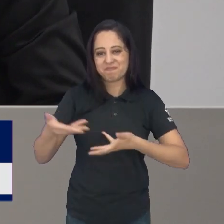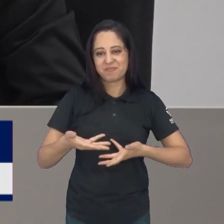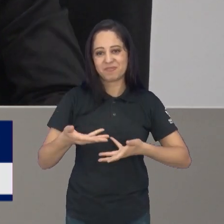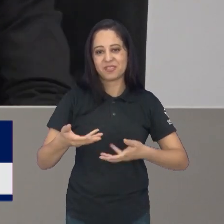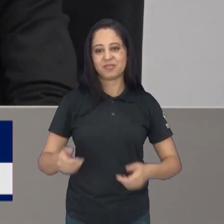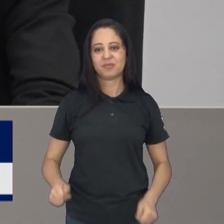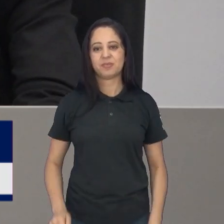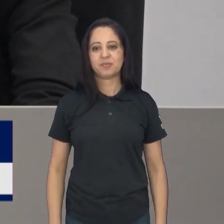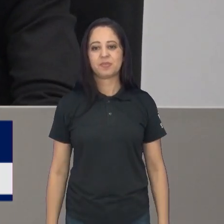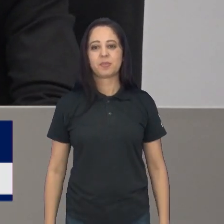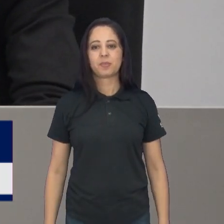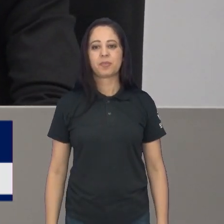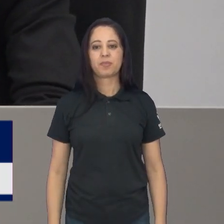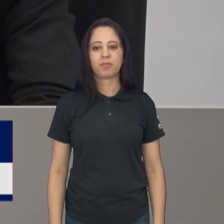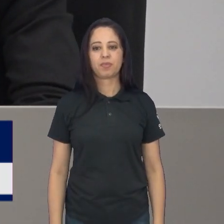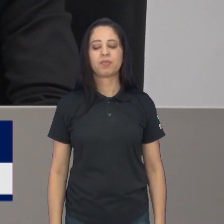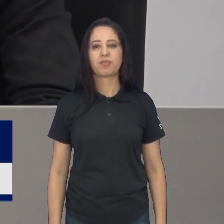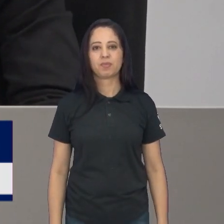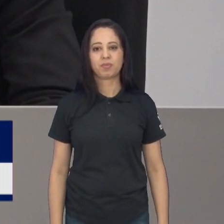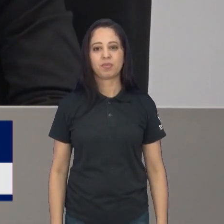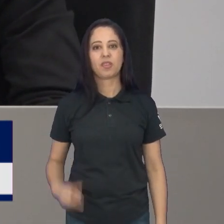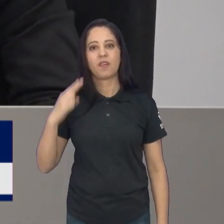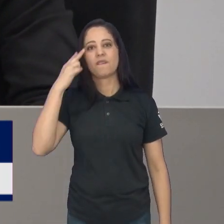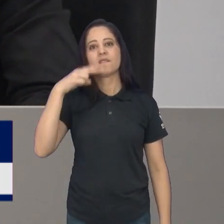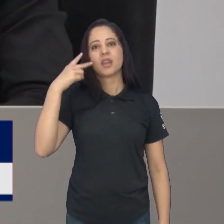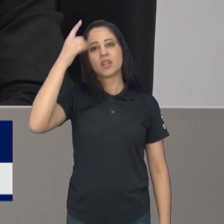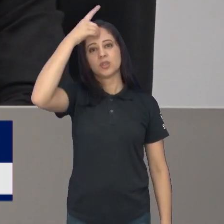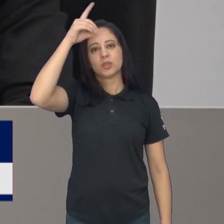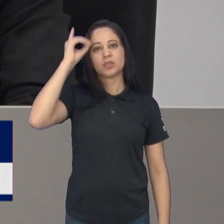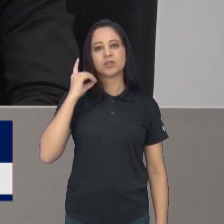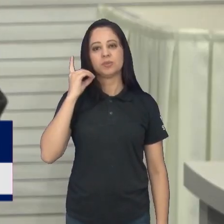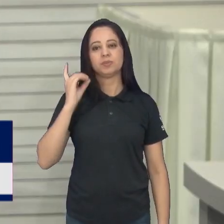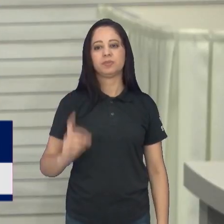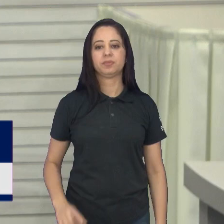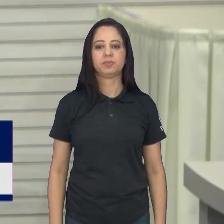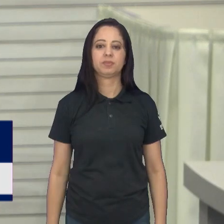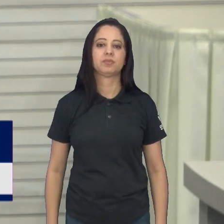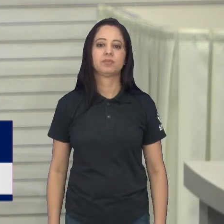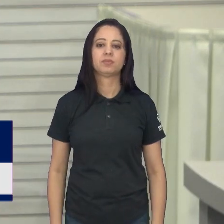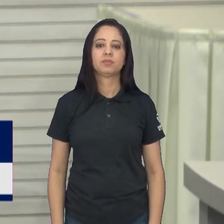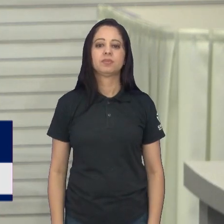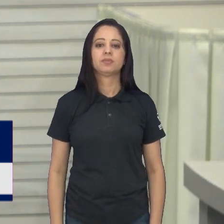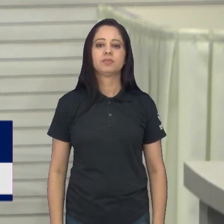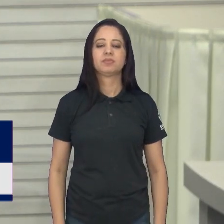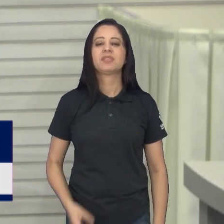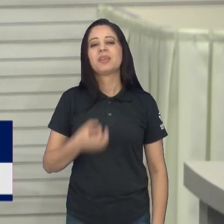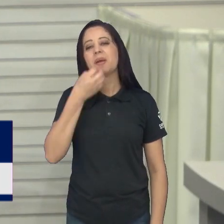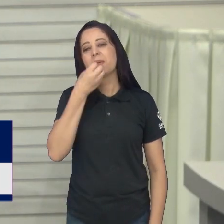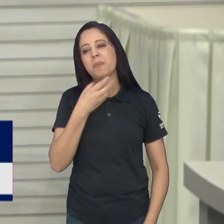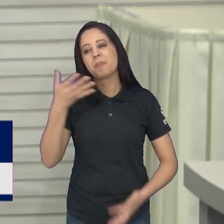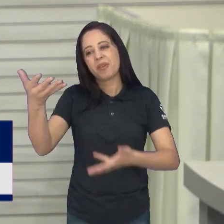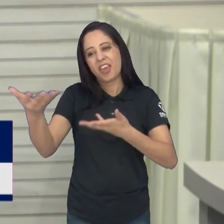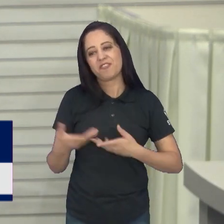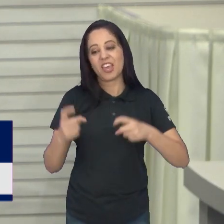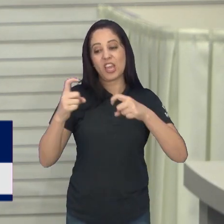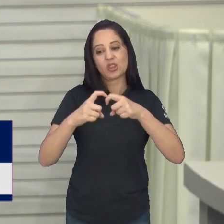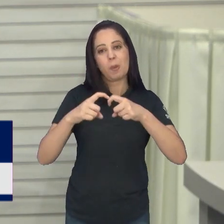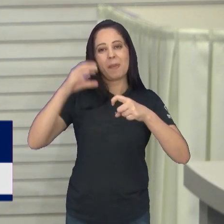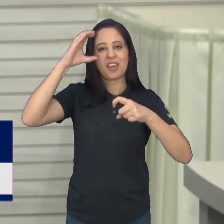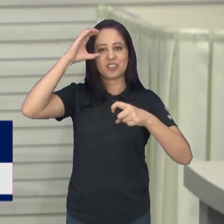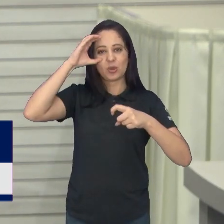doutor. Questão de ordem, a vereadora Dulce Rita. Também queria dar minhas boas-vindas aí para o doutor Elto.